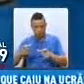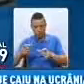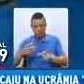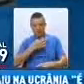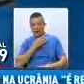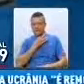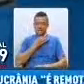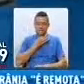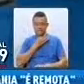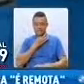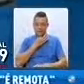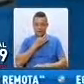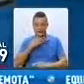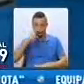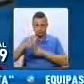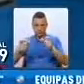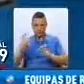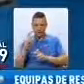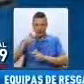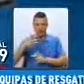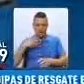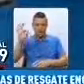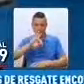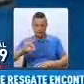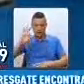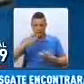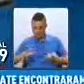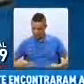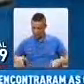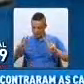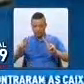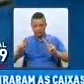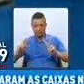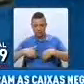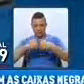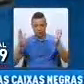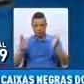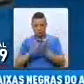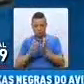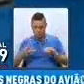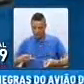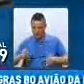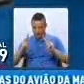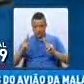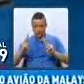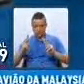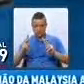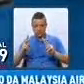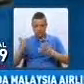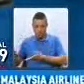às pessoas. Portanto, a entrada é livre, não é? Absolutamente livre, os concertos são todos livres. E o convite